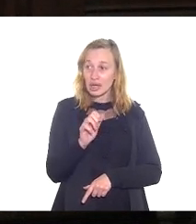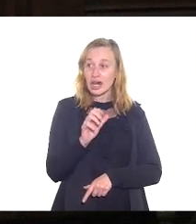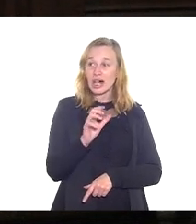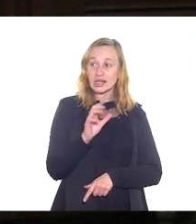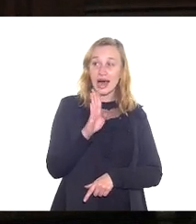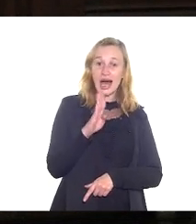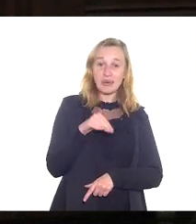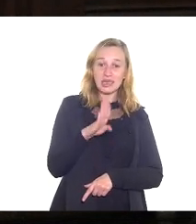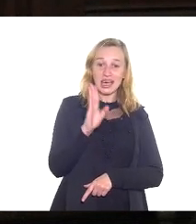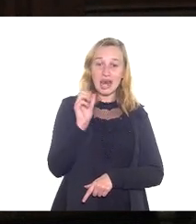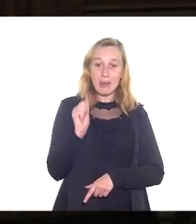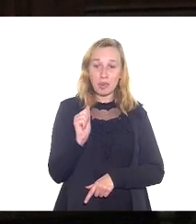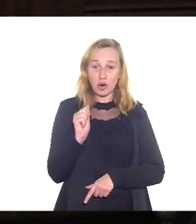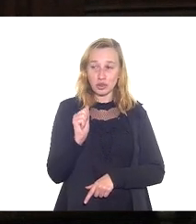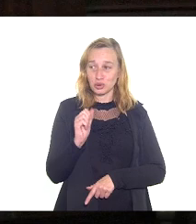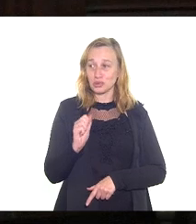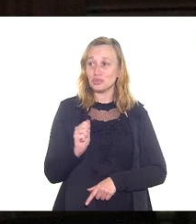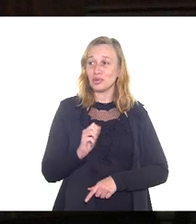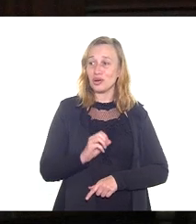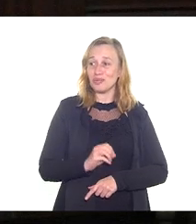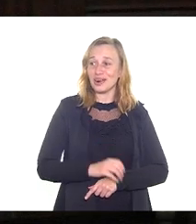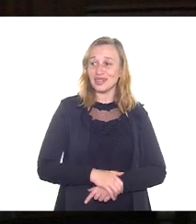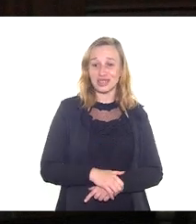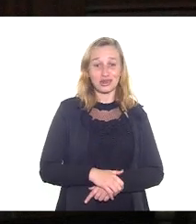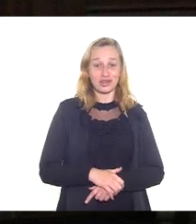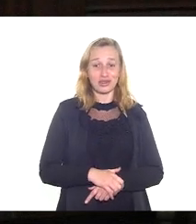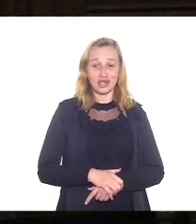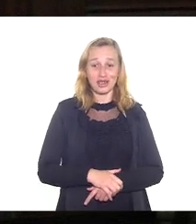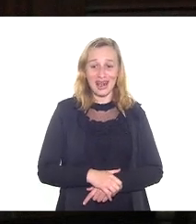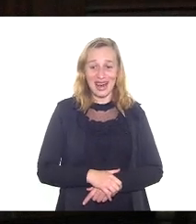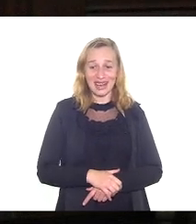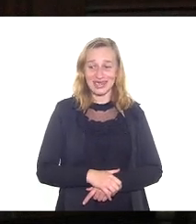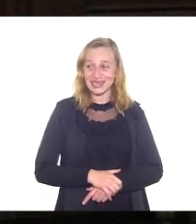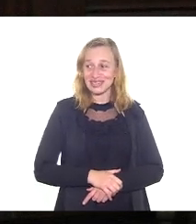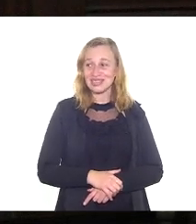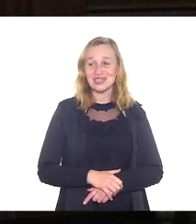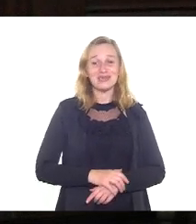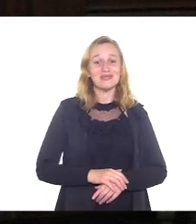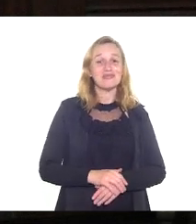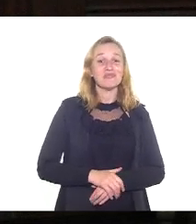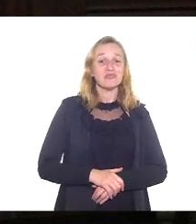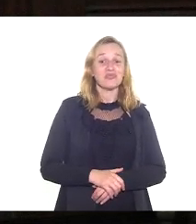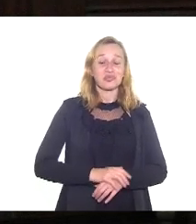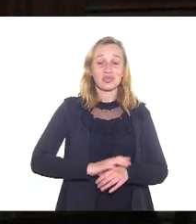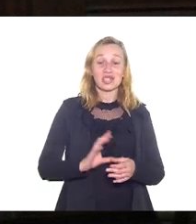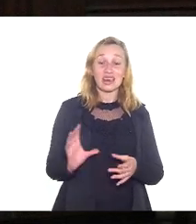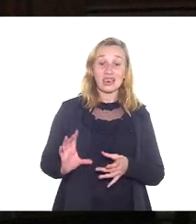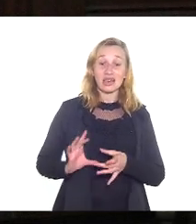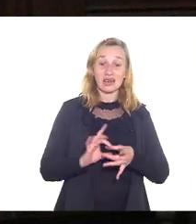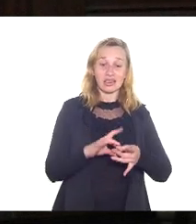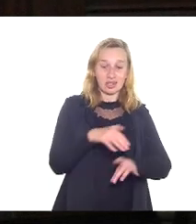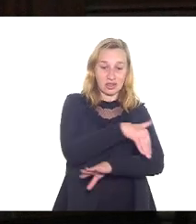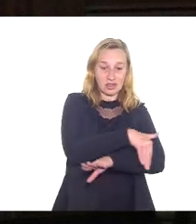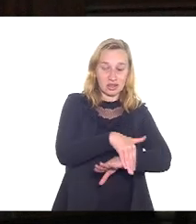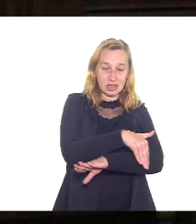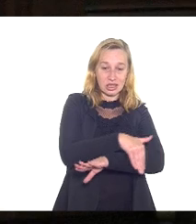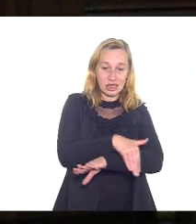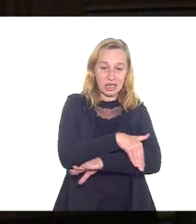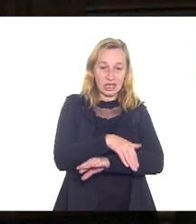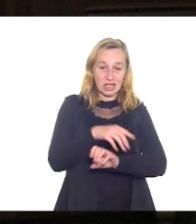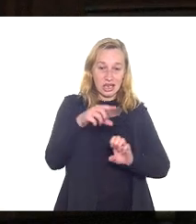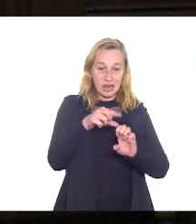cumpridos mandados de busca e apreensão e endereços ligados a